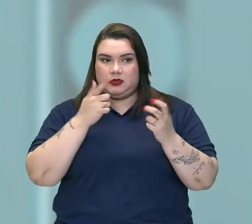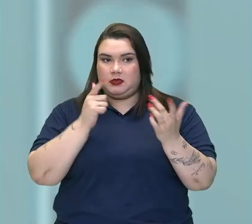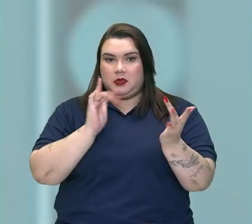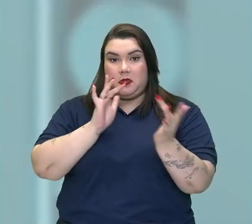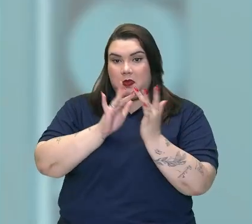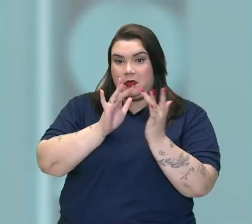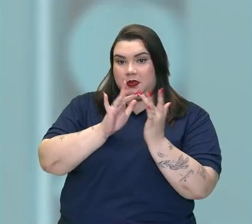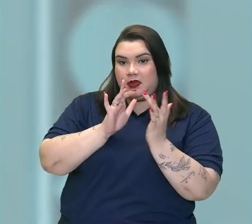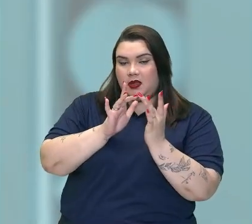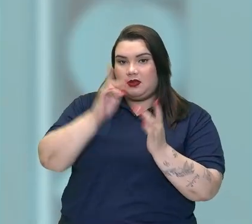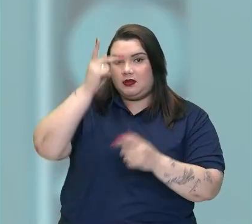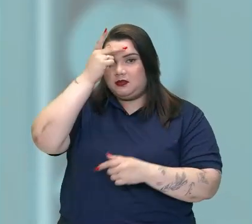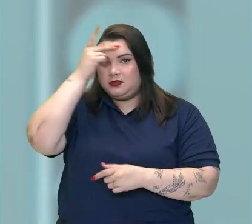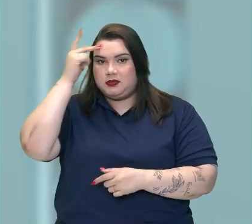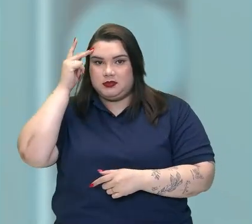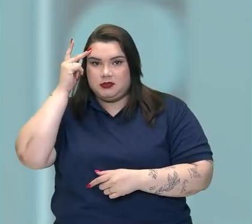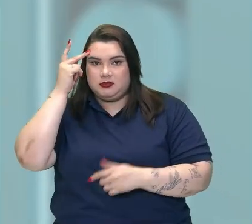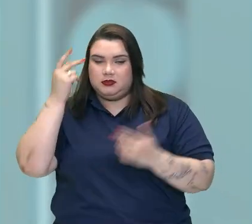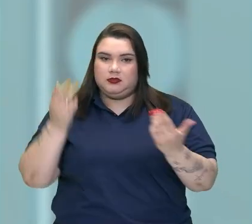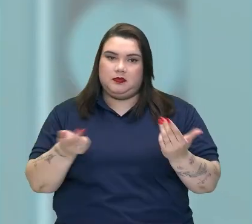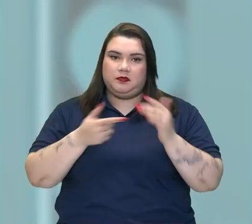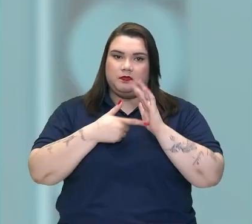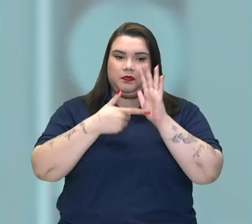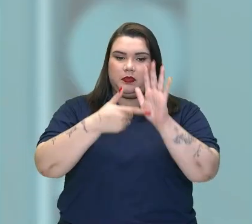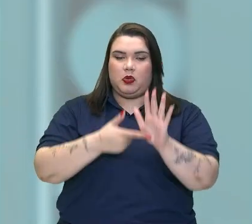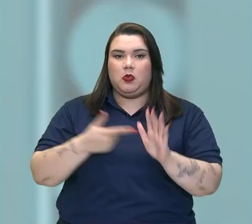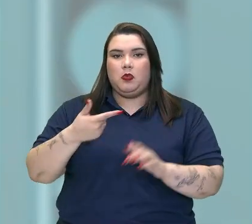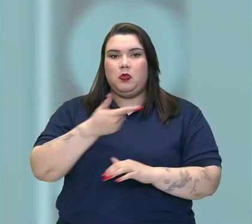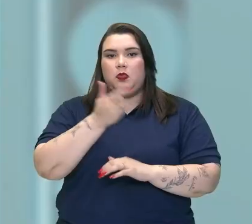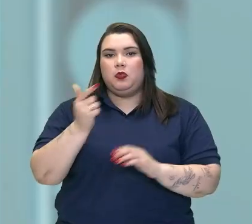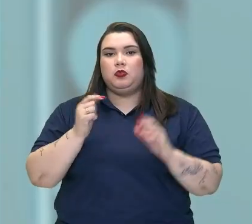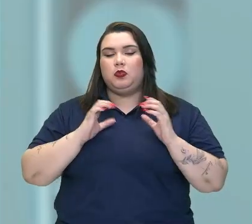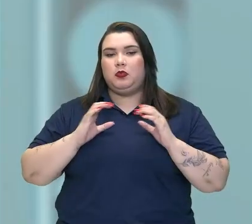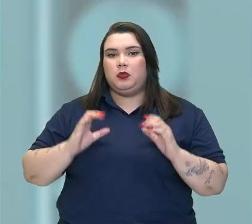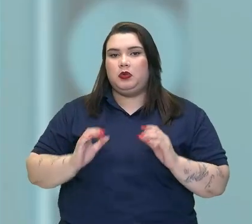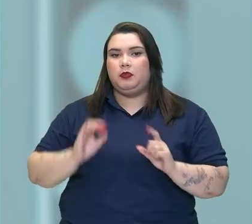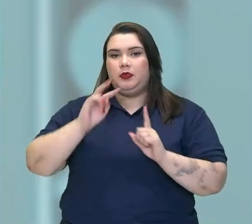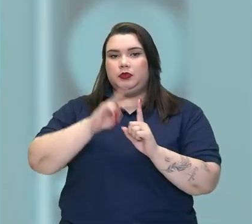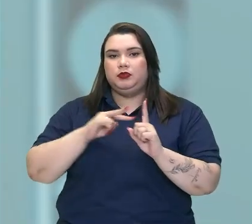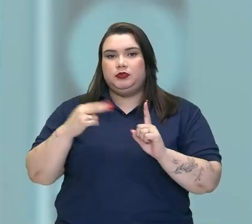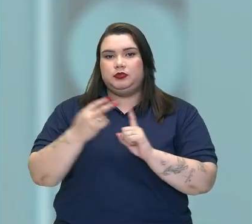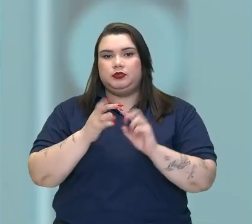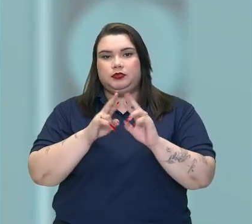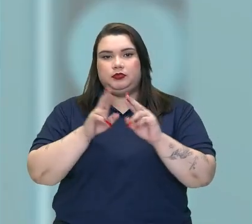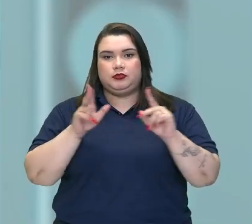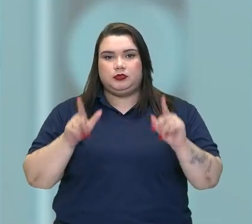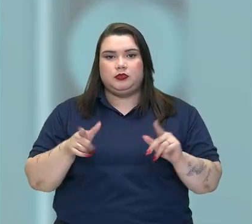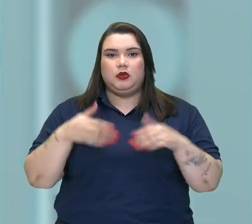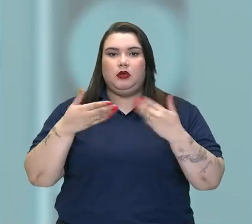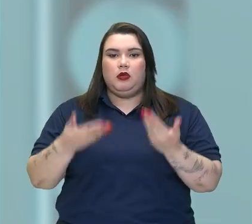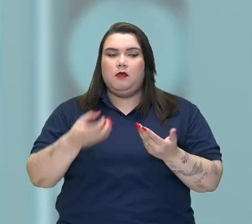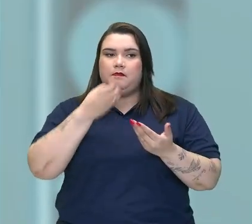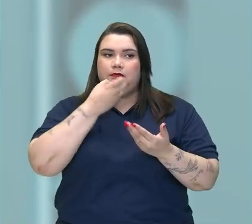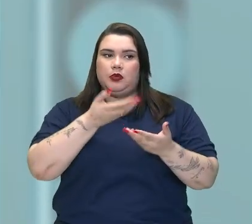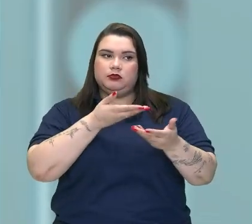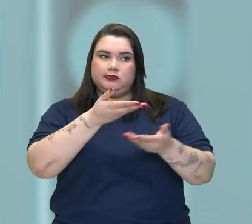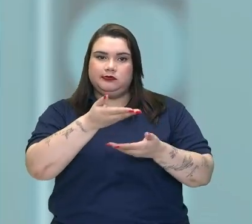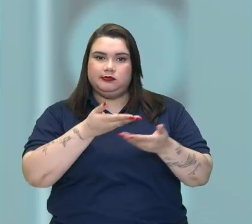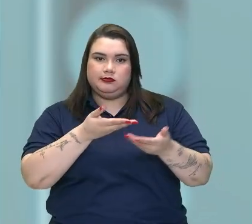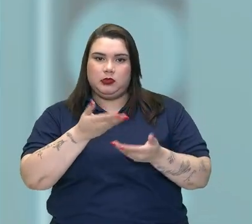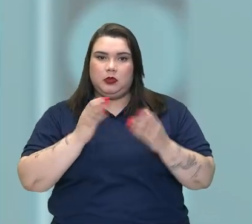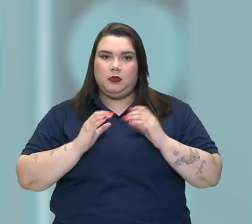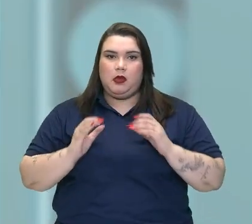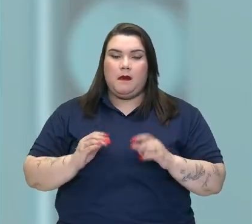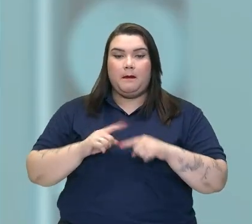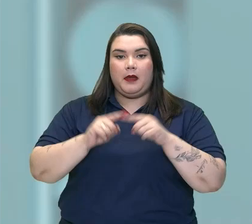com a pessoa vai ter uma outra visão a respeito de você. Inclusive, ele foi bem tratado pelo tenente, mas as pessoas